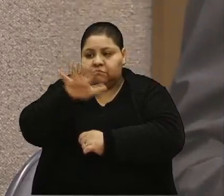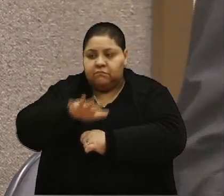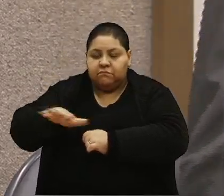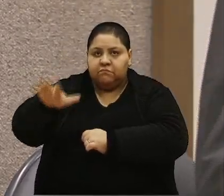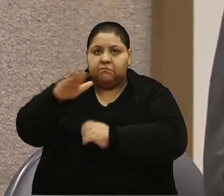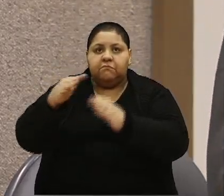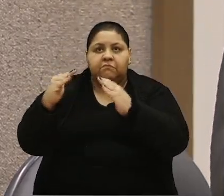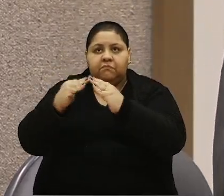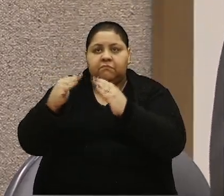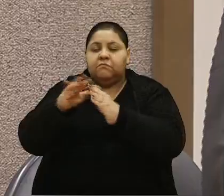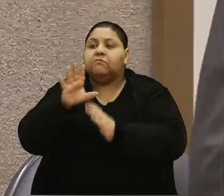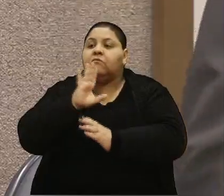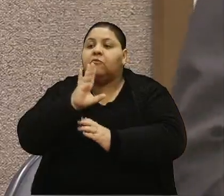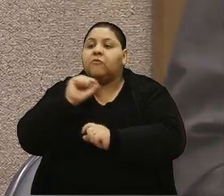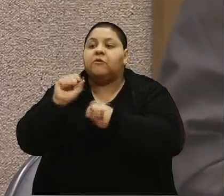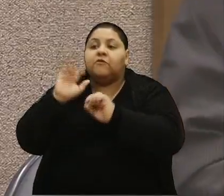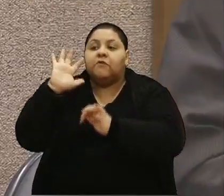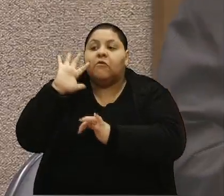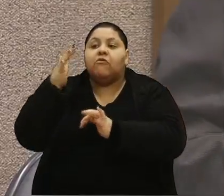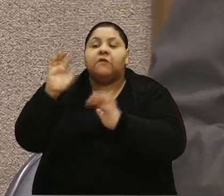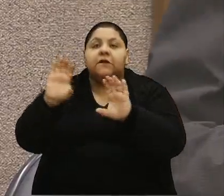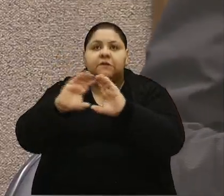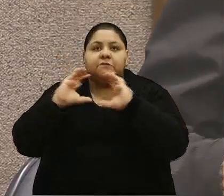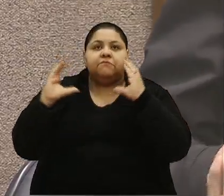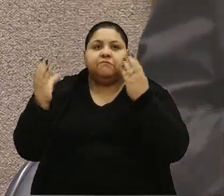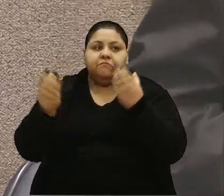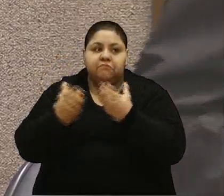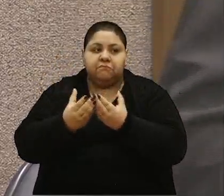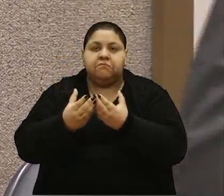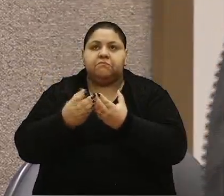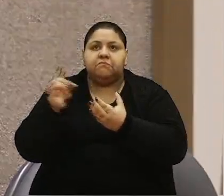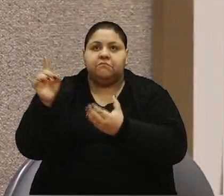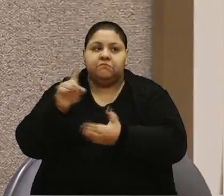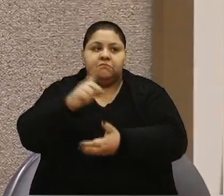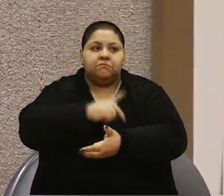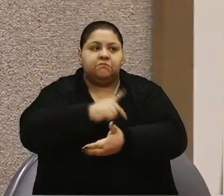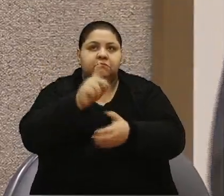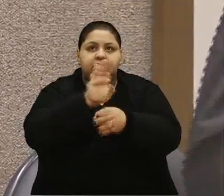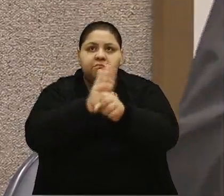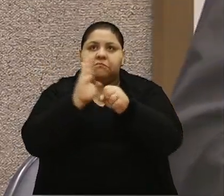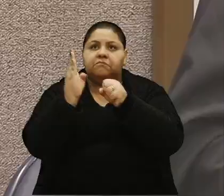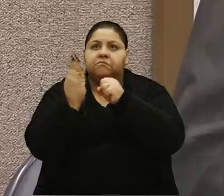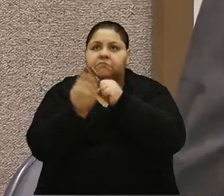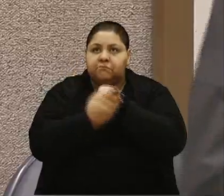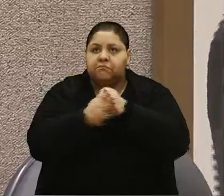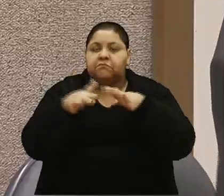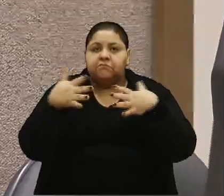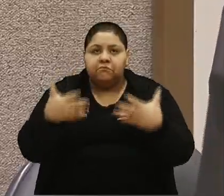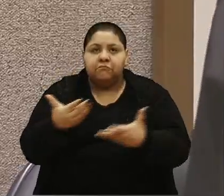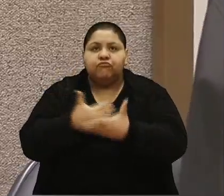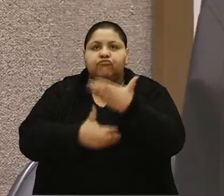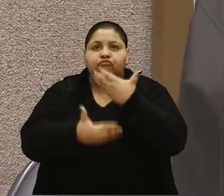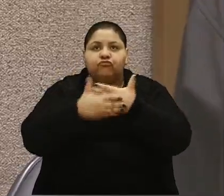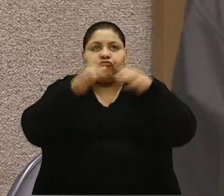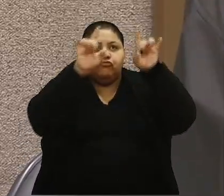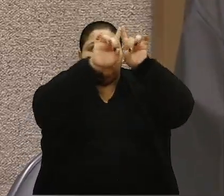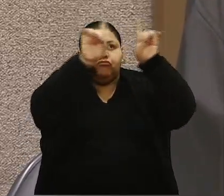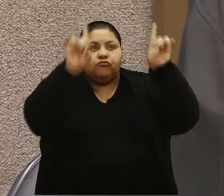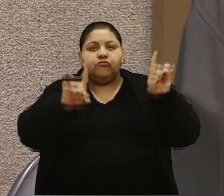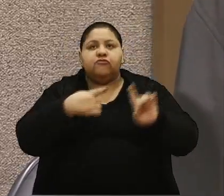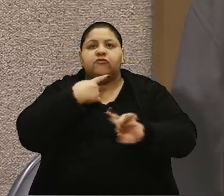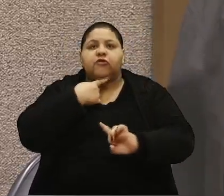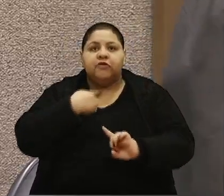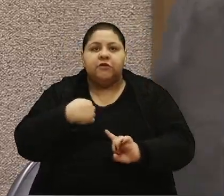conhece a realidade das comunidades, é um presidente de bairro. Então, toda a sua equipe, Jack, eu desejo